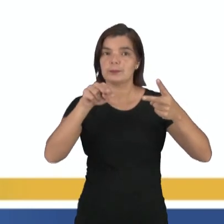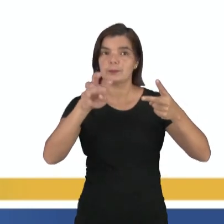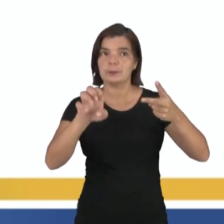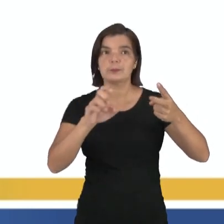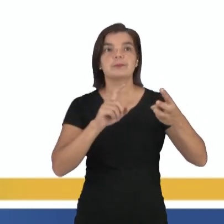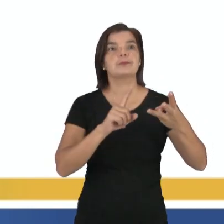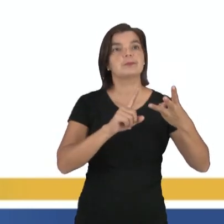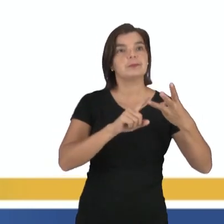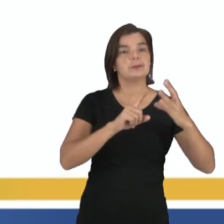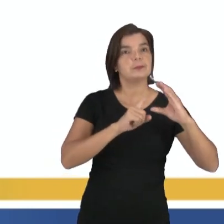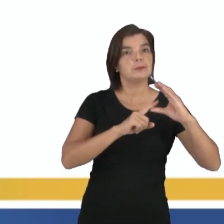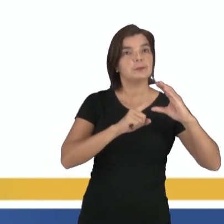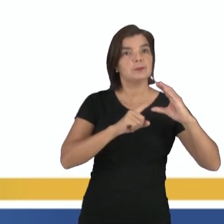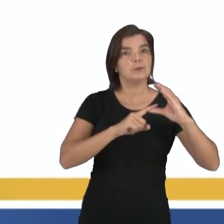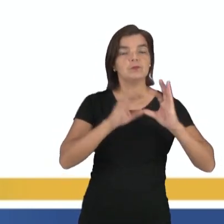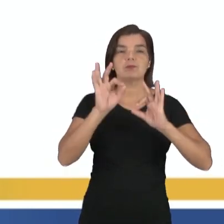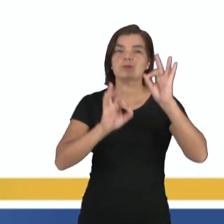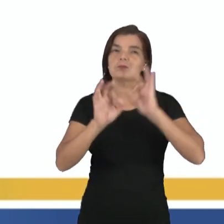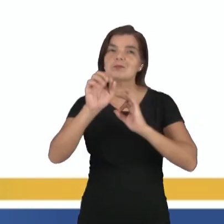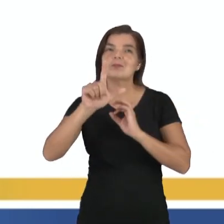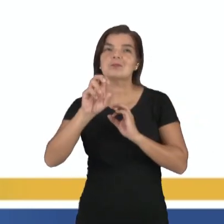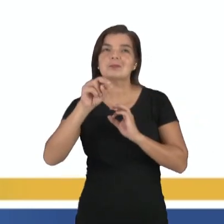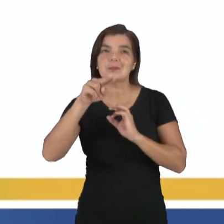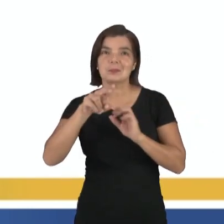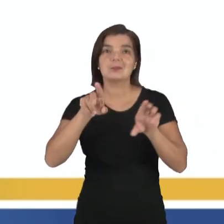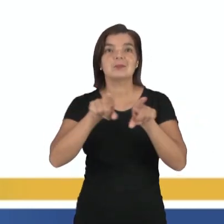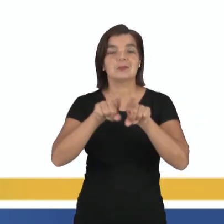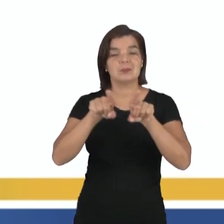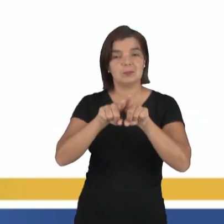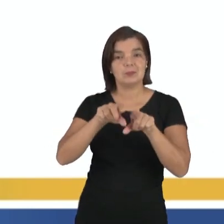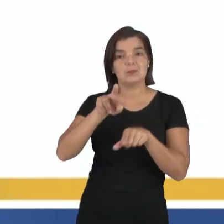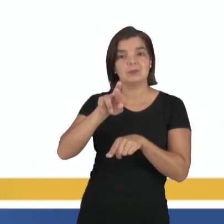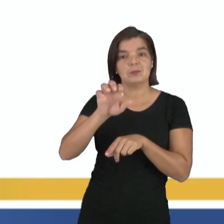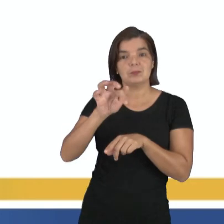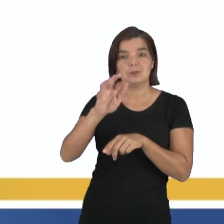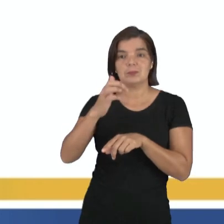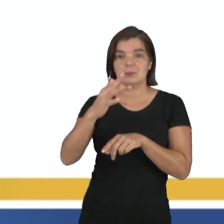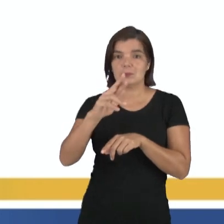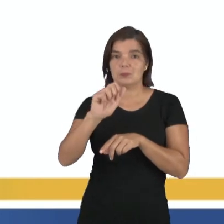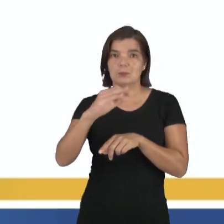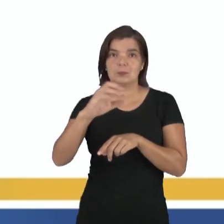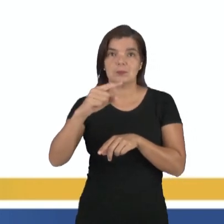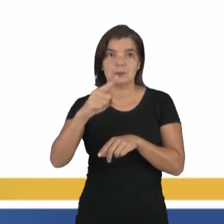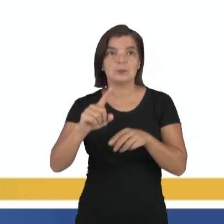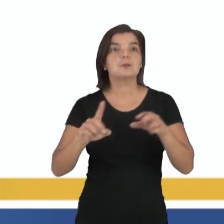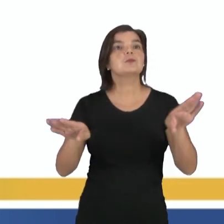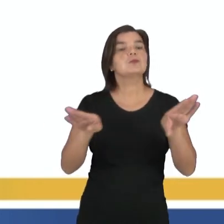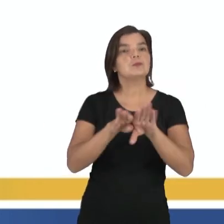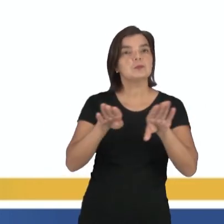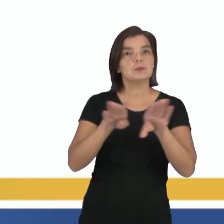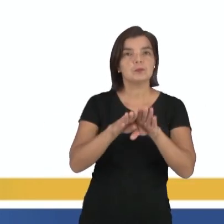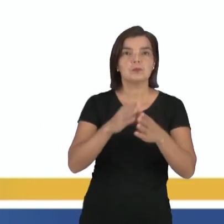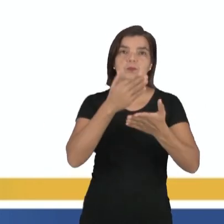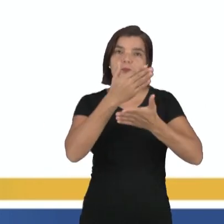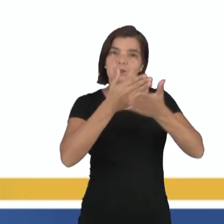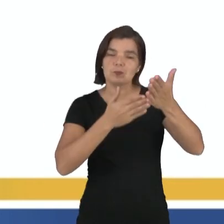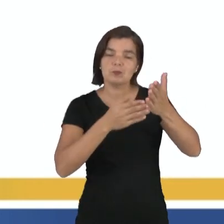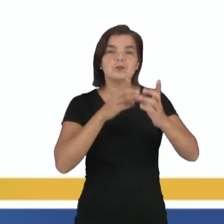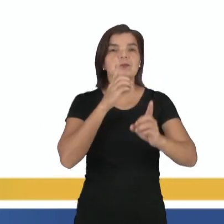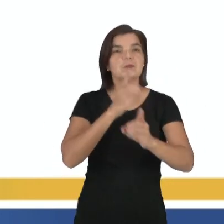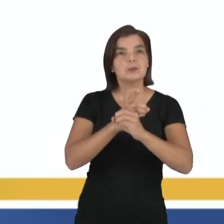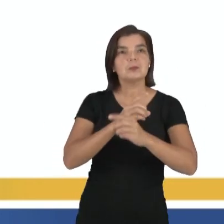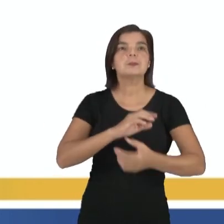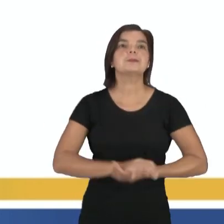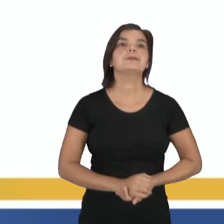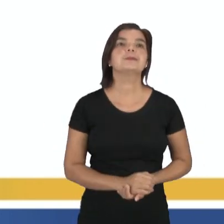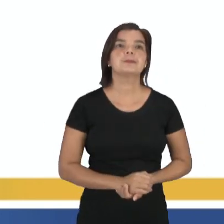faces da lente. C, do formato da lente, do seu índice de refração e do índice de refração do meio em que ela